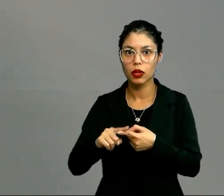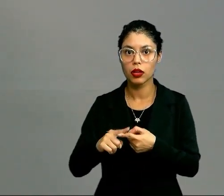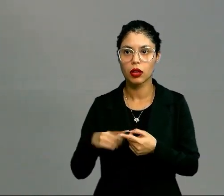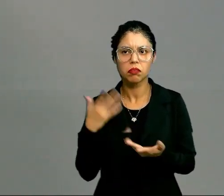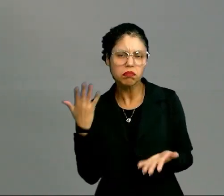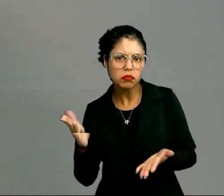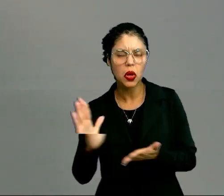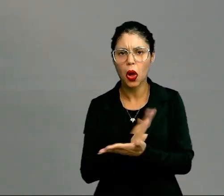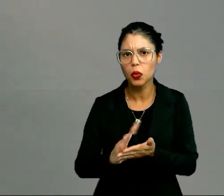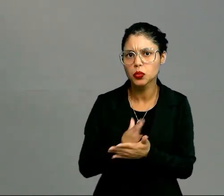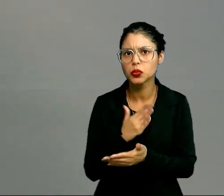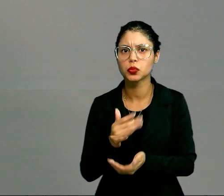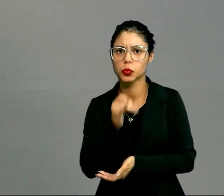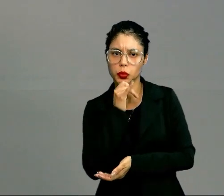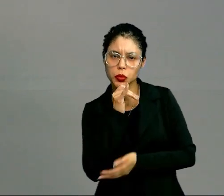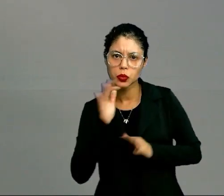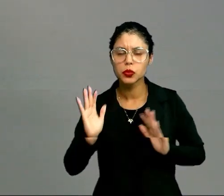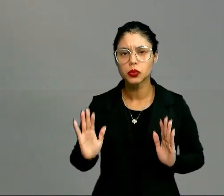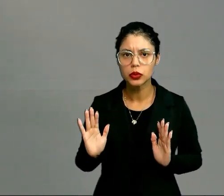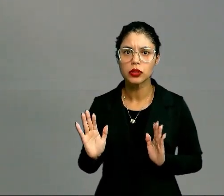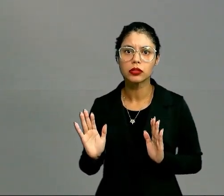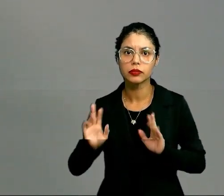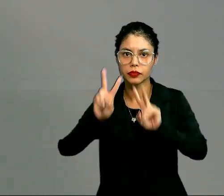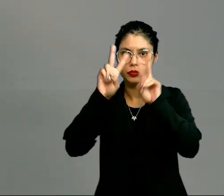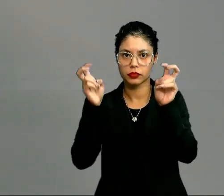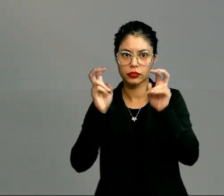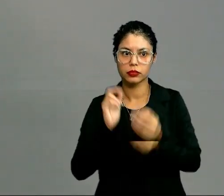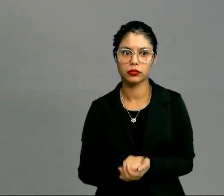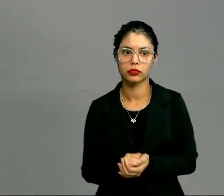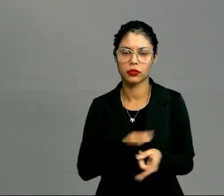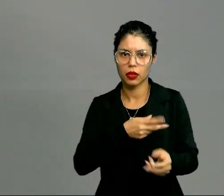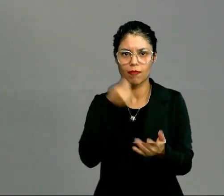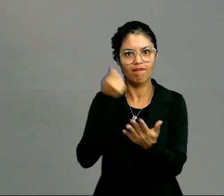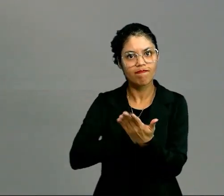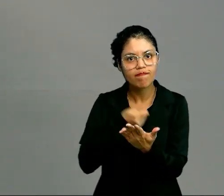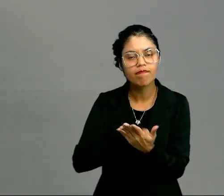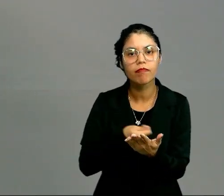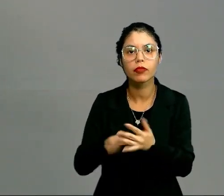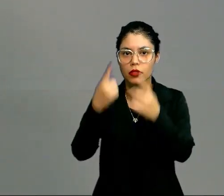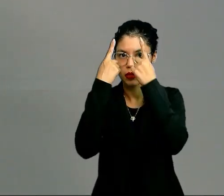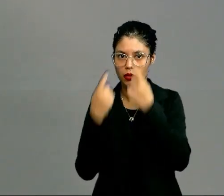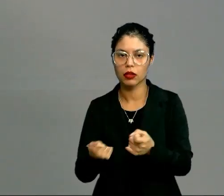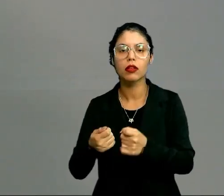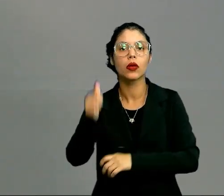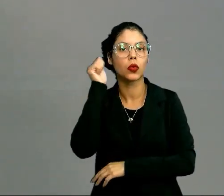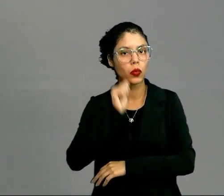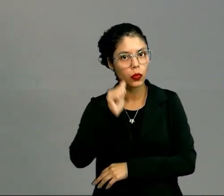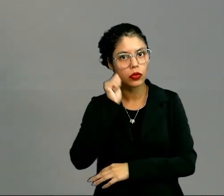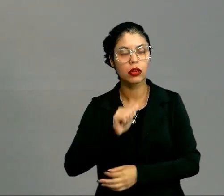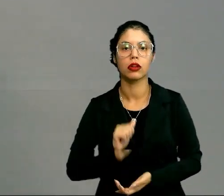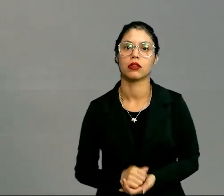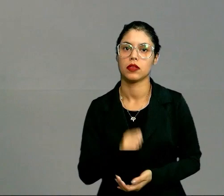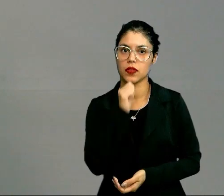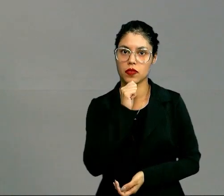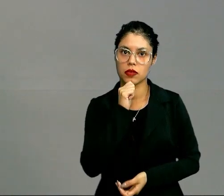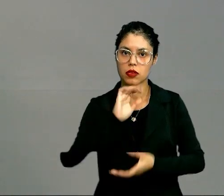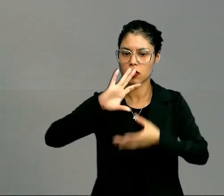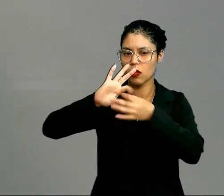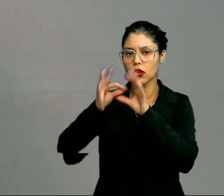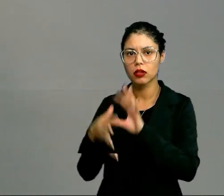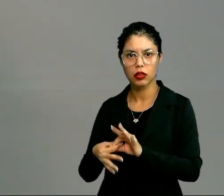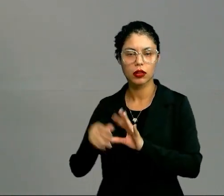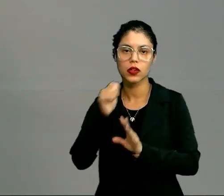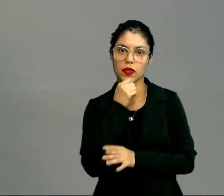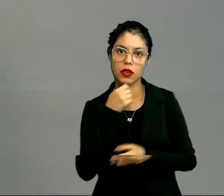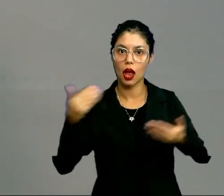dependendo de alguma situação, por exemplo, no tema sobre a persistência da violência contra a mulher, ele traz assim um contexto